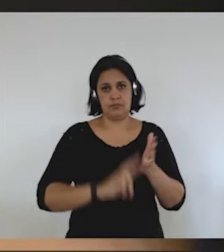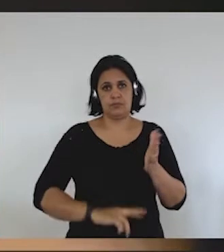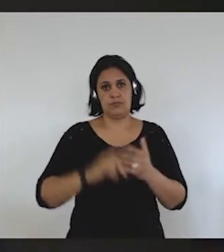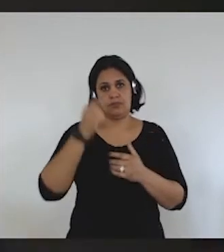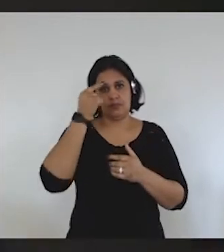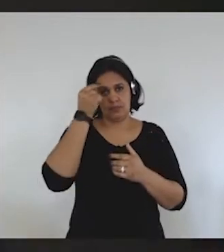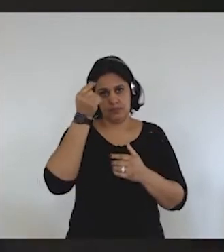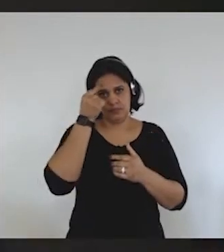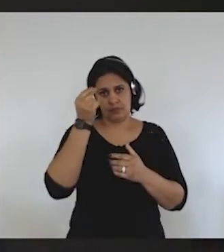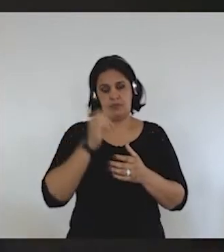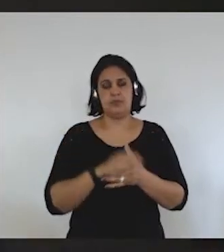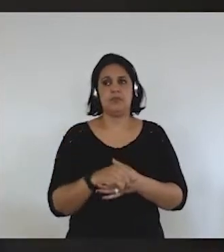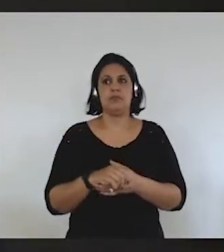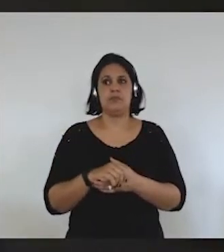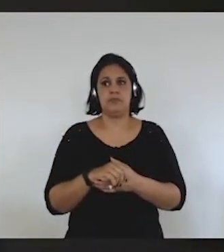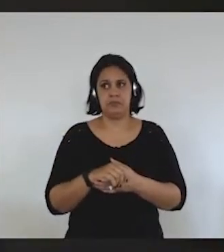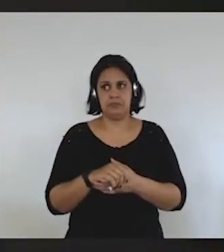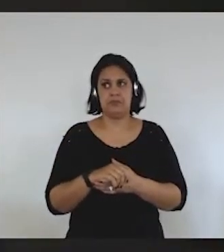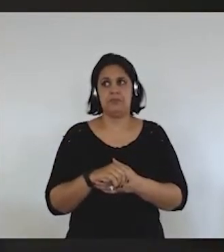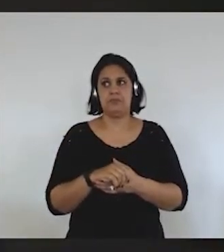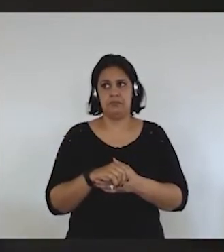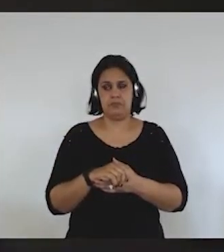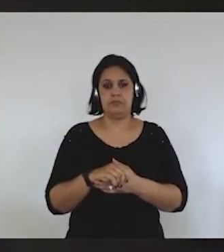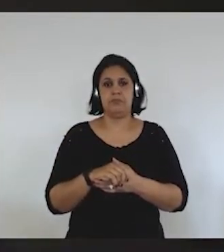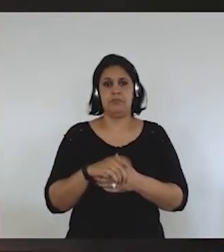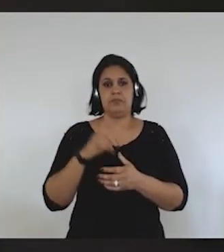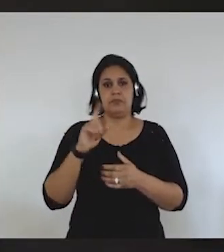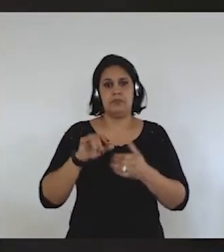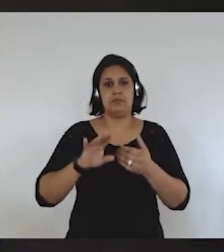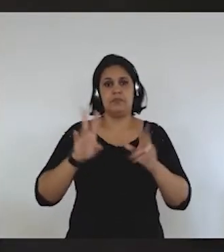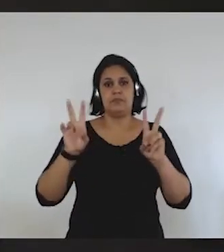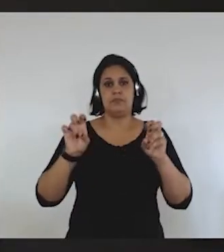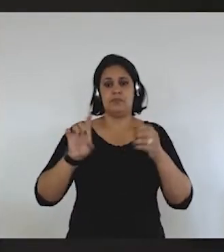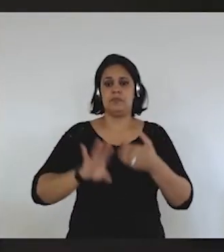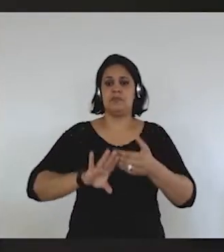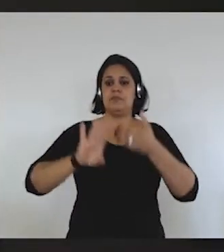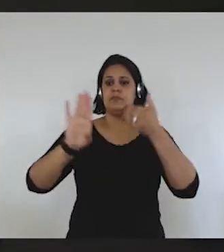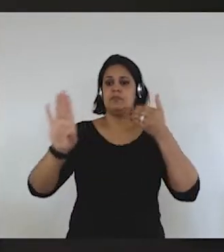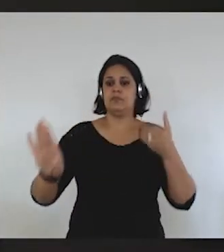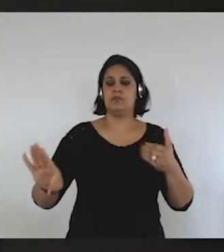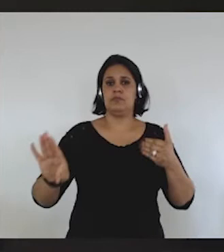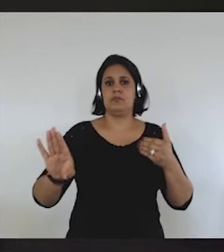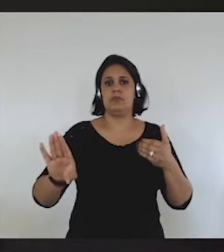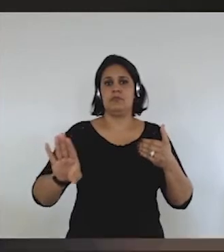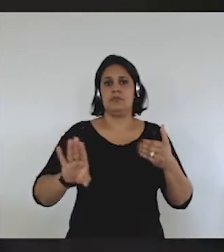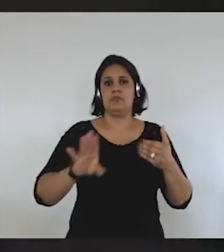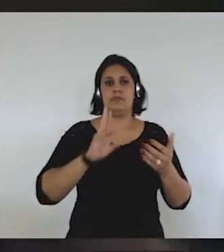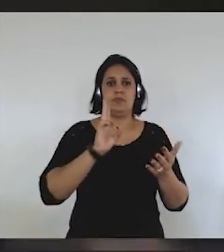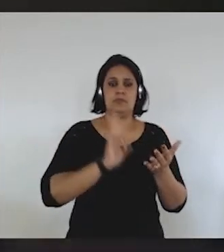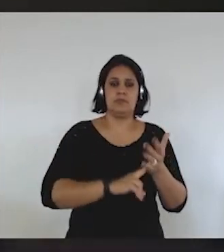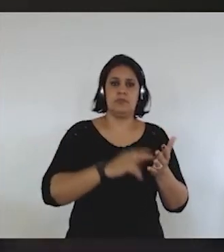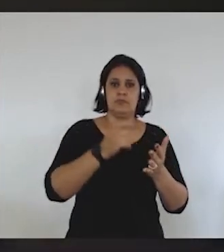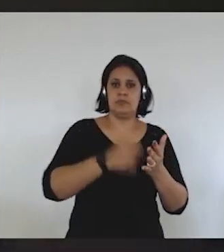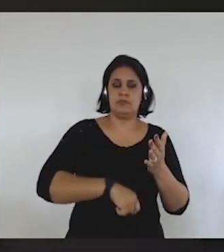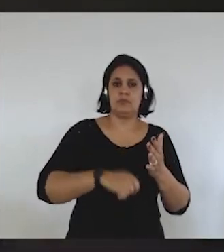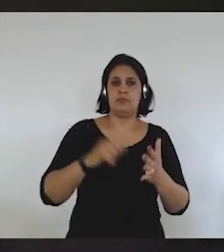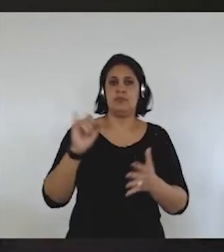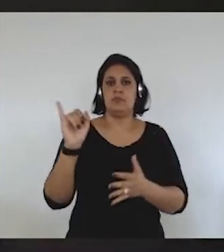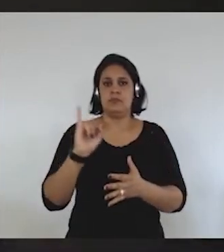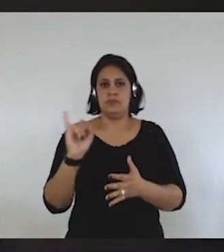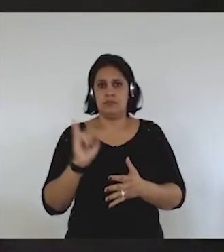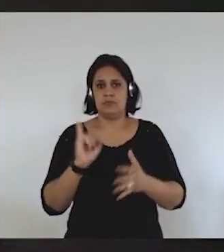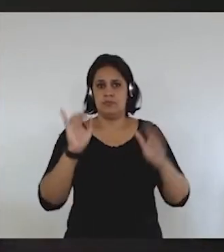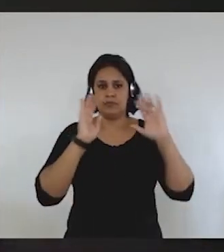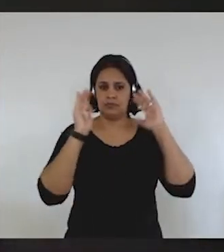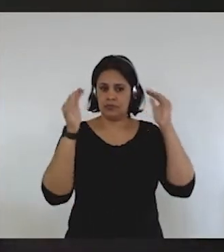outro exemplo bastante interessante de afastamento de um acordo internacional, prestigiando primeiro o direito à